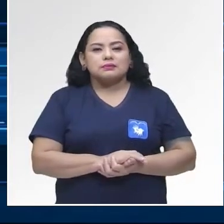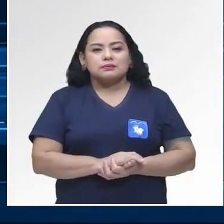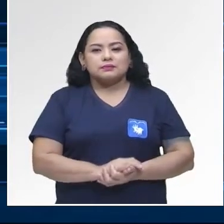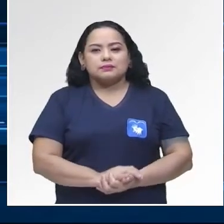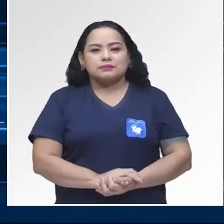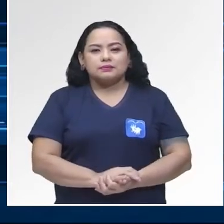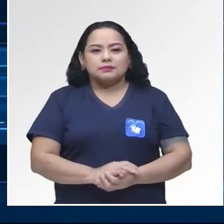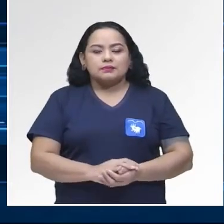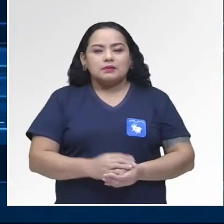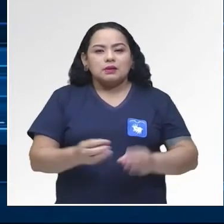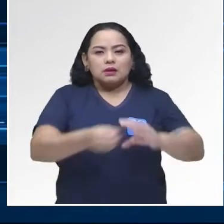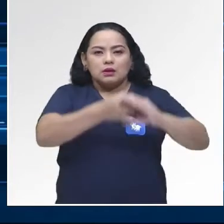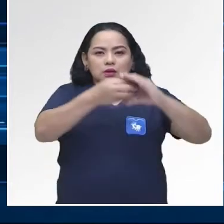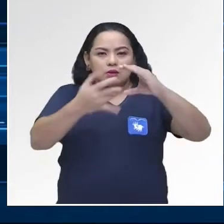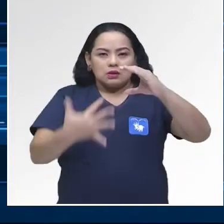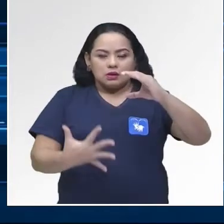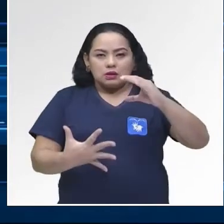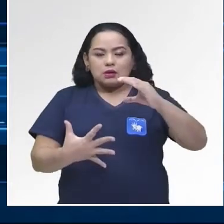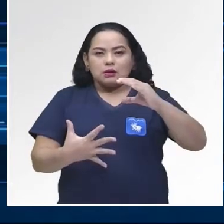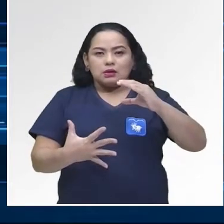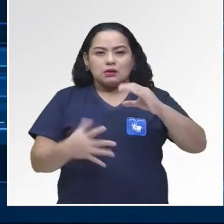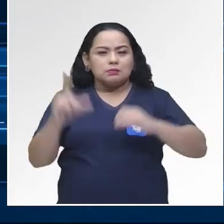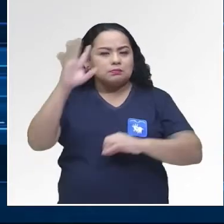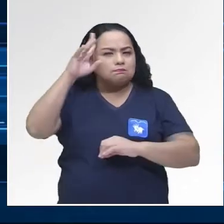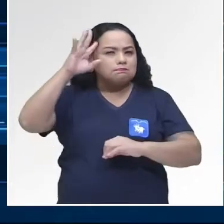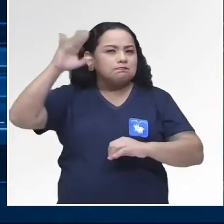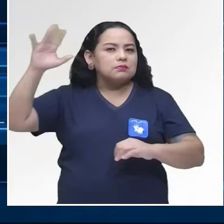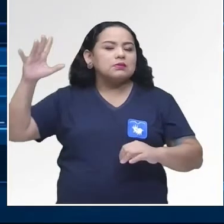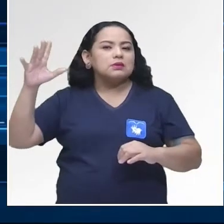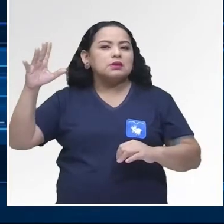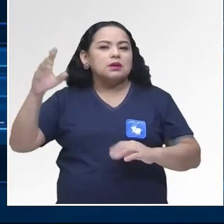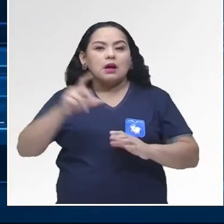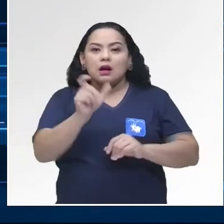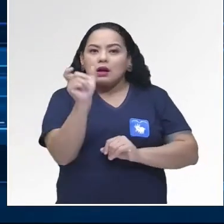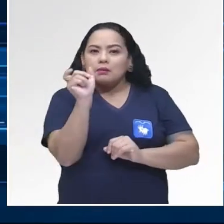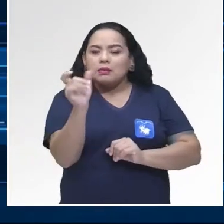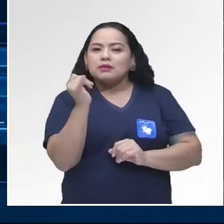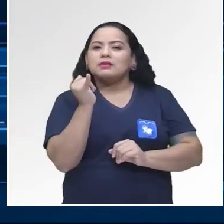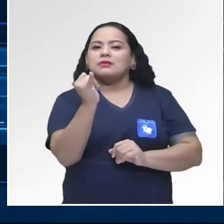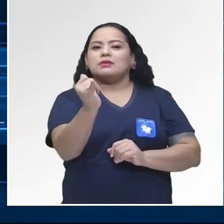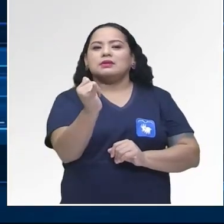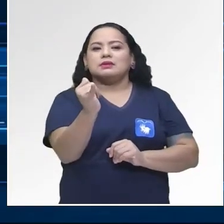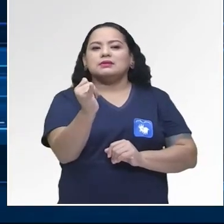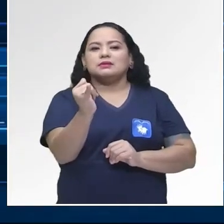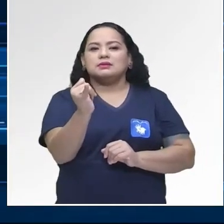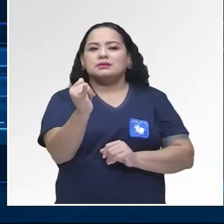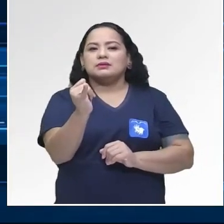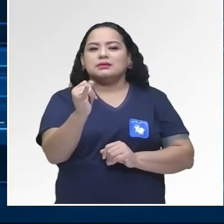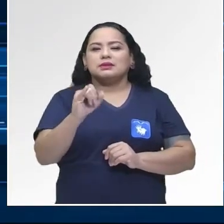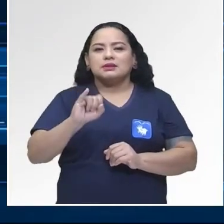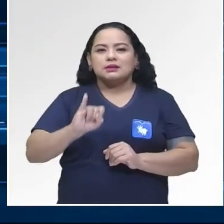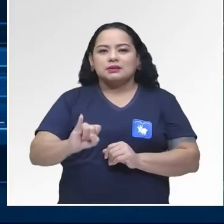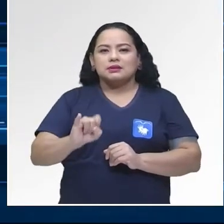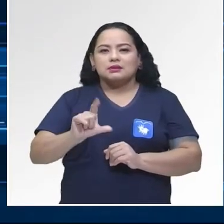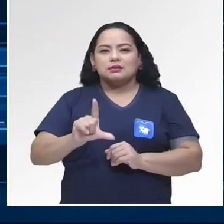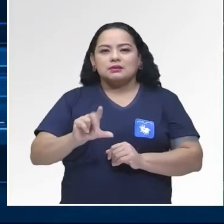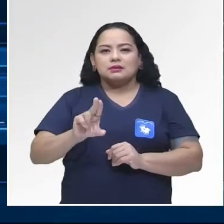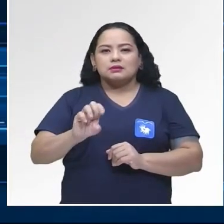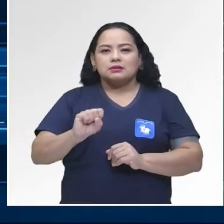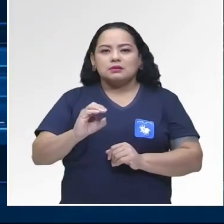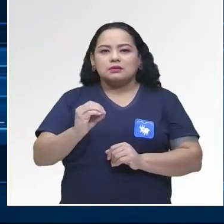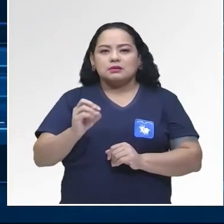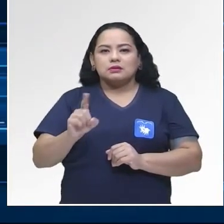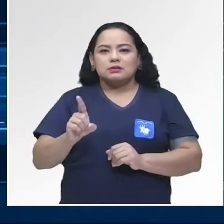O caráter aparente e ilusório, a própria palavra já diz, né? Já diz. É apenas